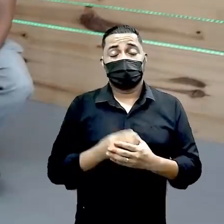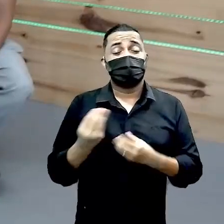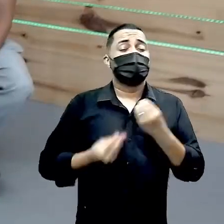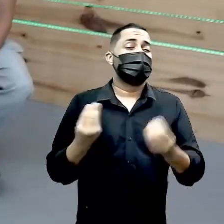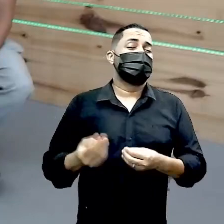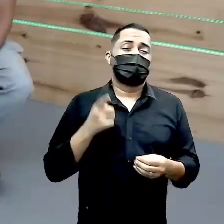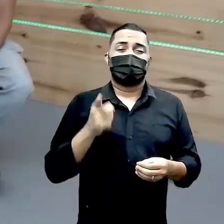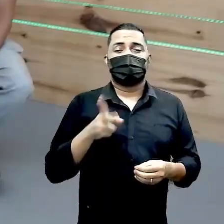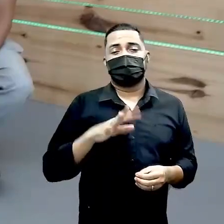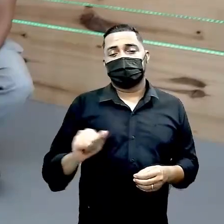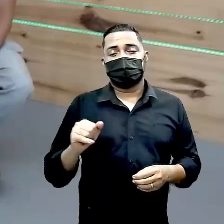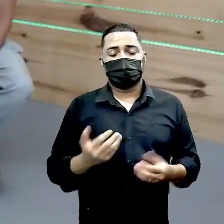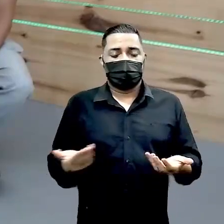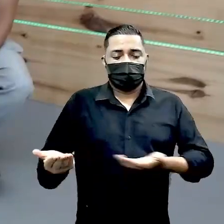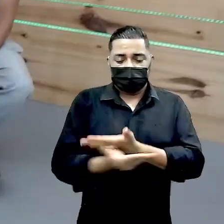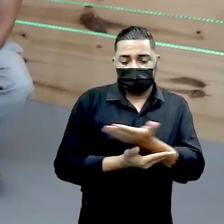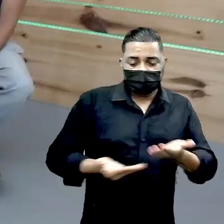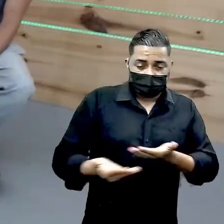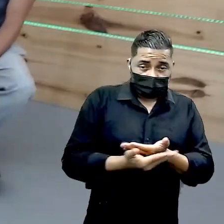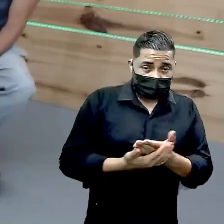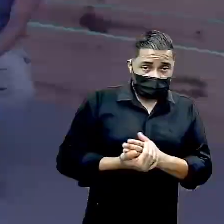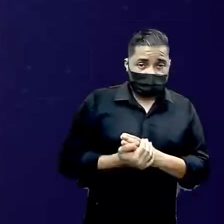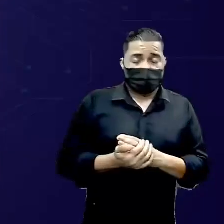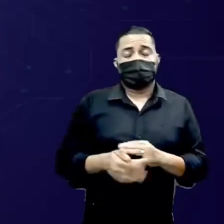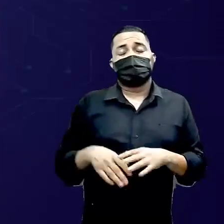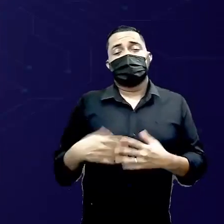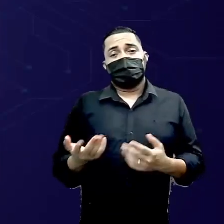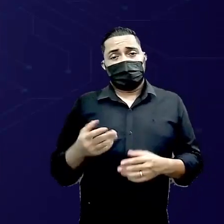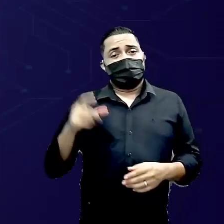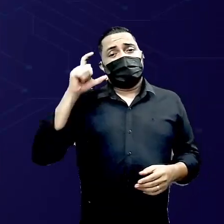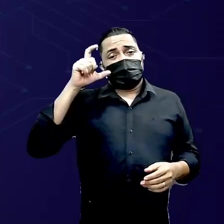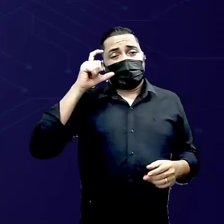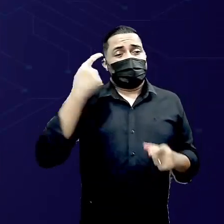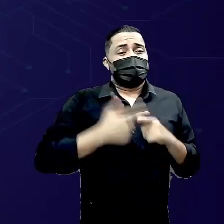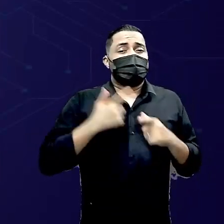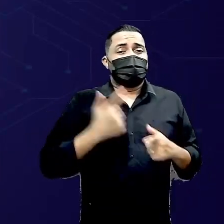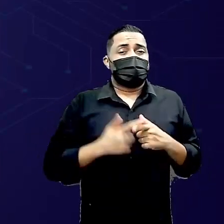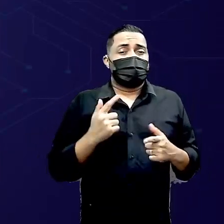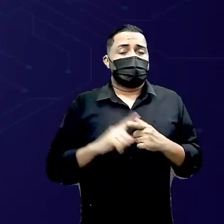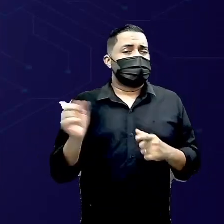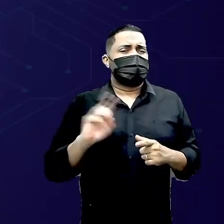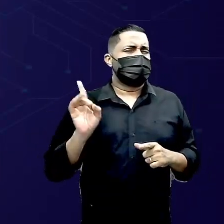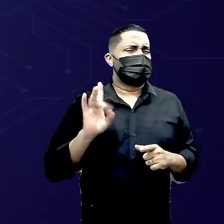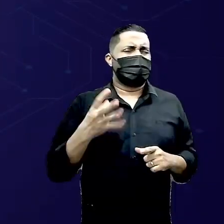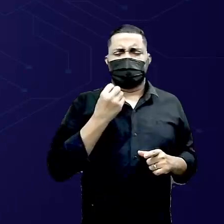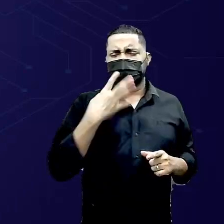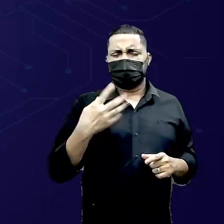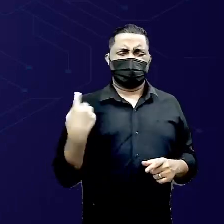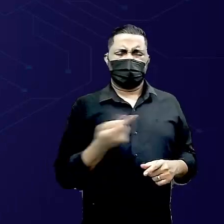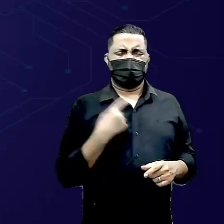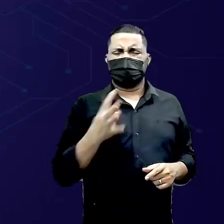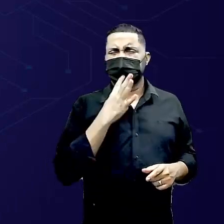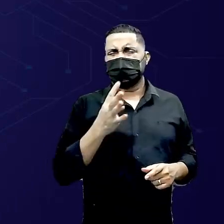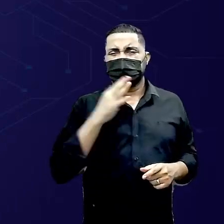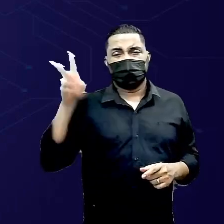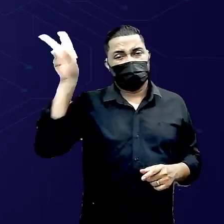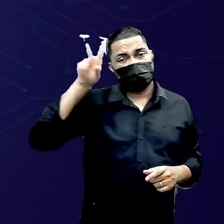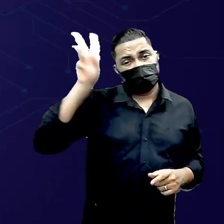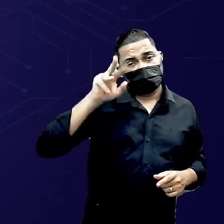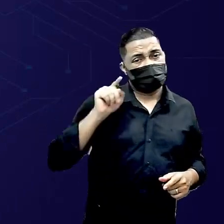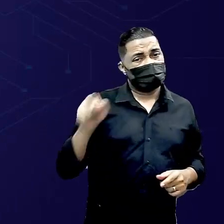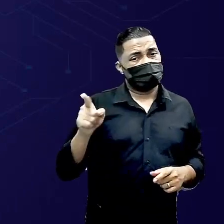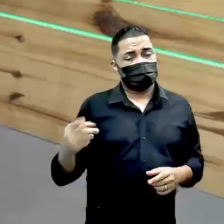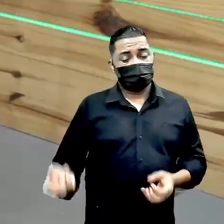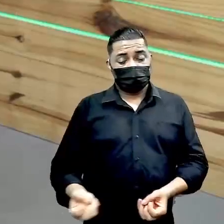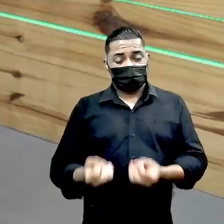vai estar interagindo com ela. E foi muito interessante porque não é só bom para a gente conhecer a história daquilo que veio